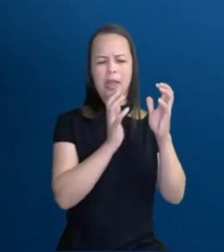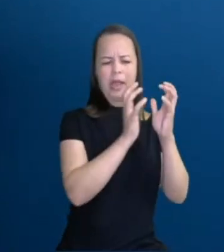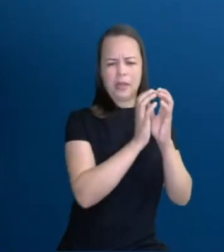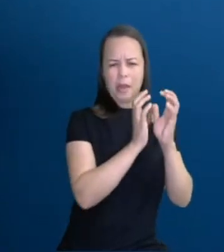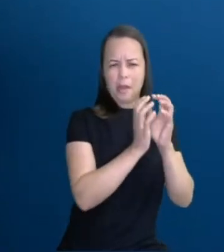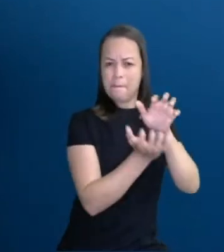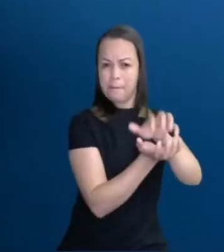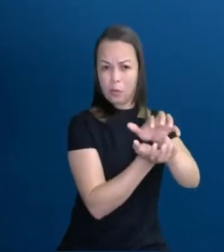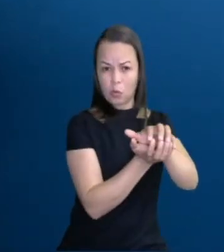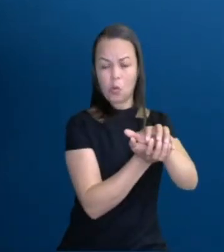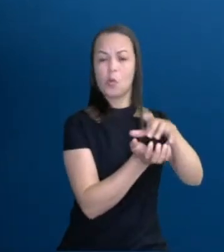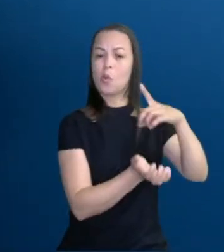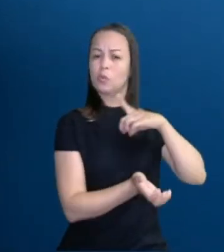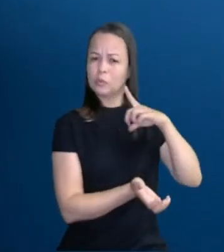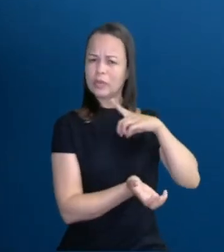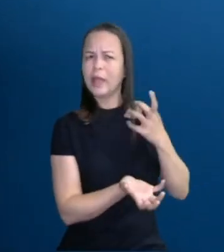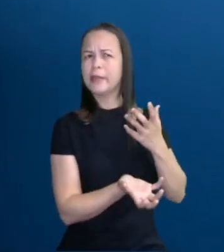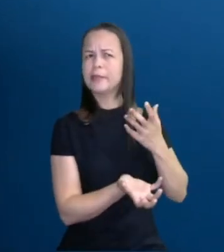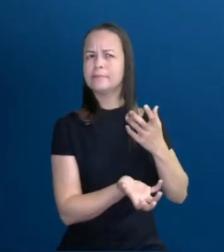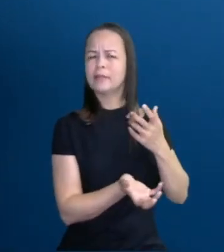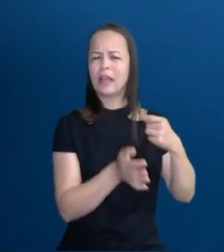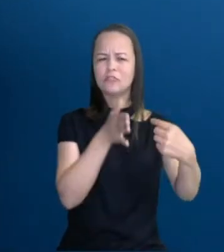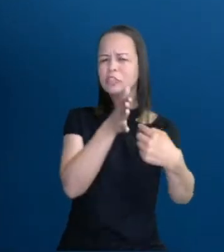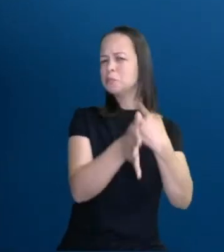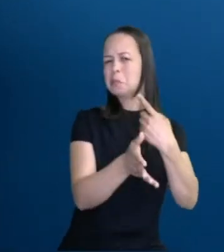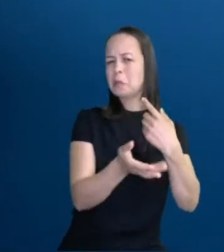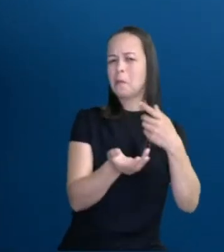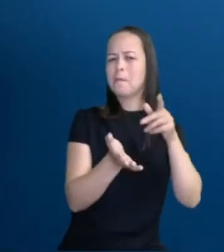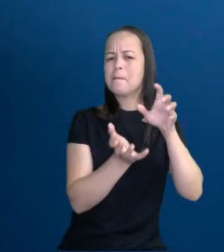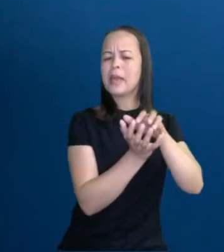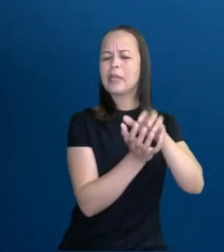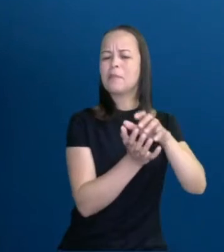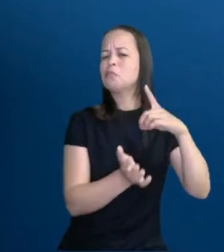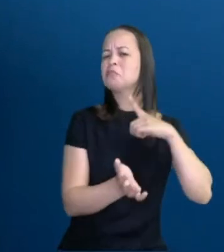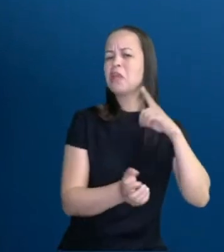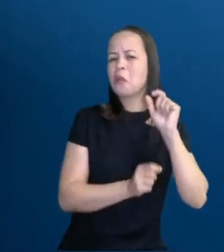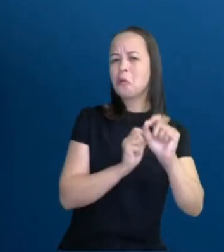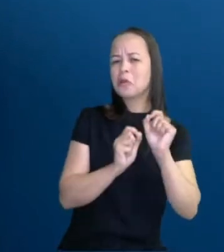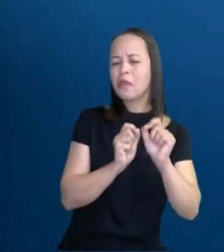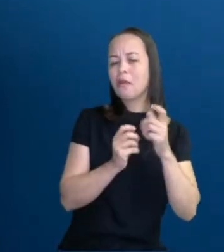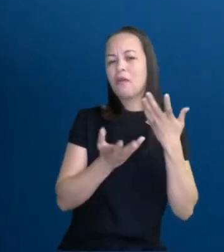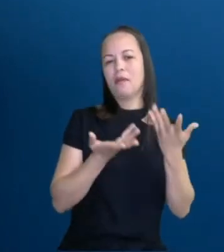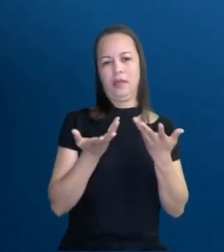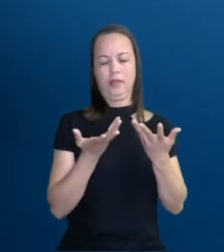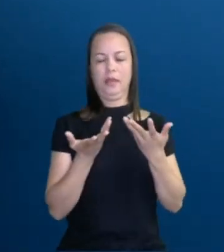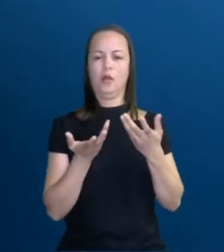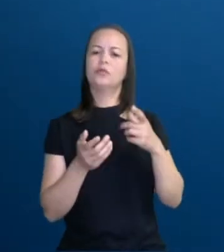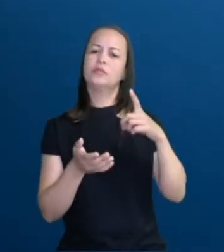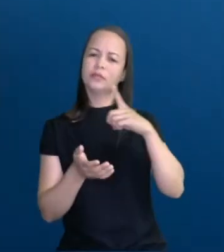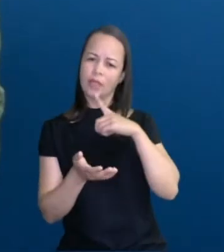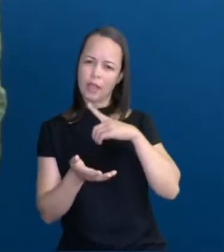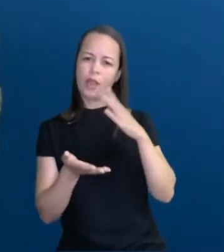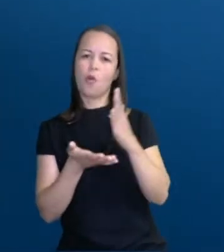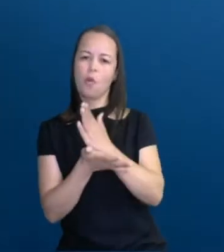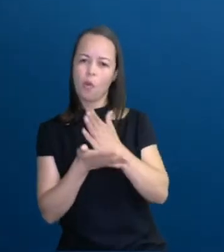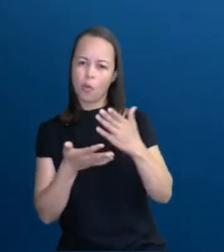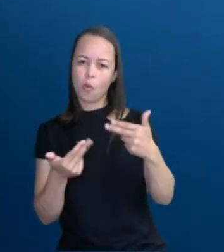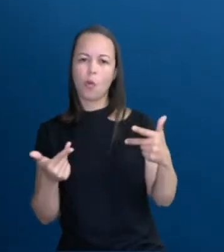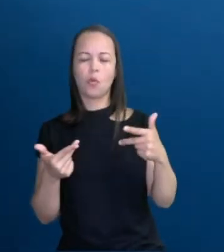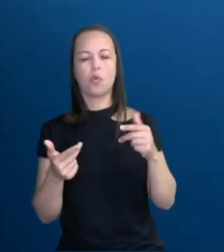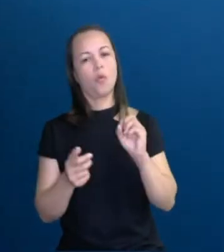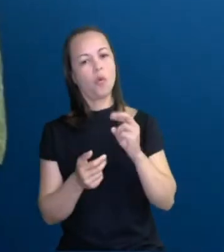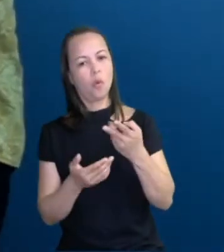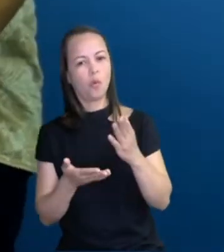frase, Pernambuco tem, vocês vão perguntar logo, Pernambuco tem o quê? Quem tem, tem alguma coisa ou algo.